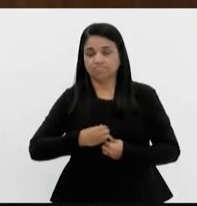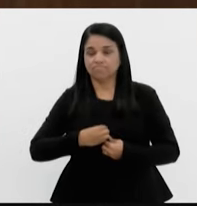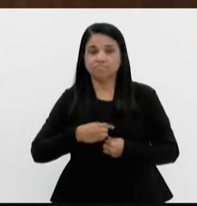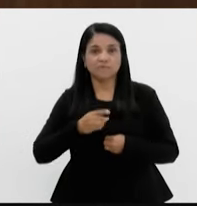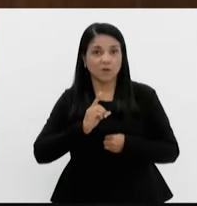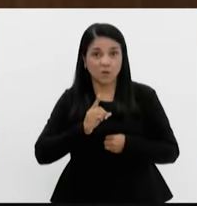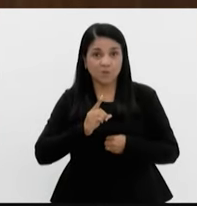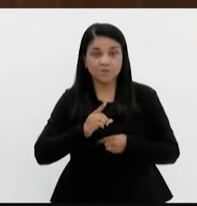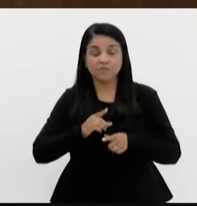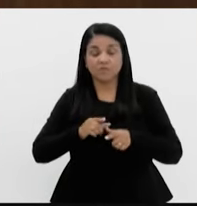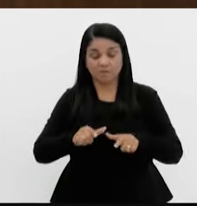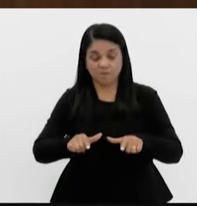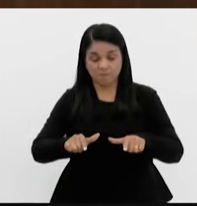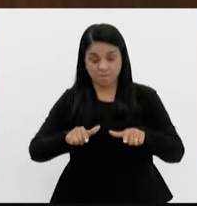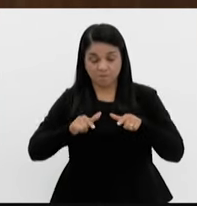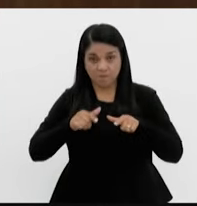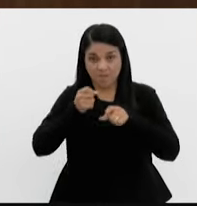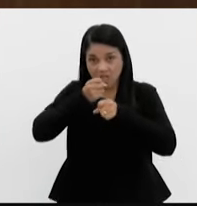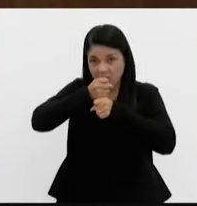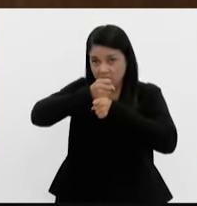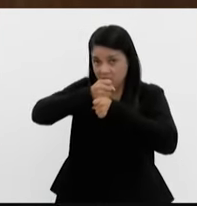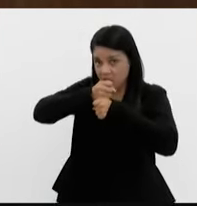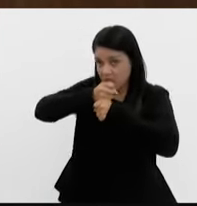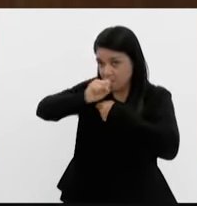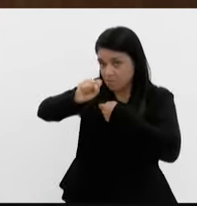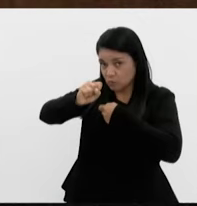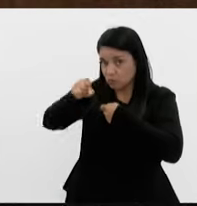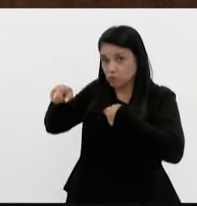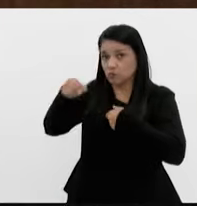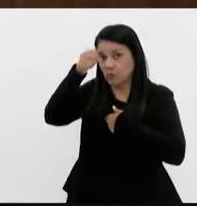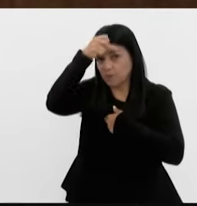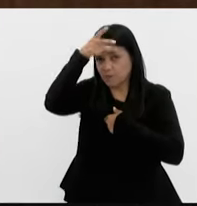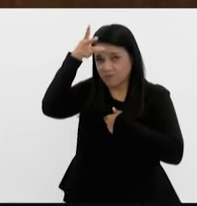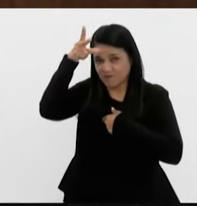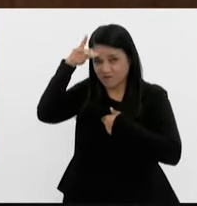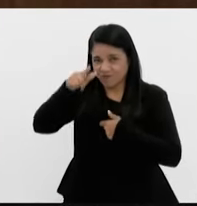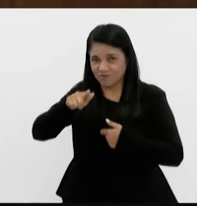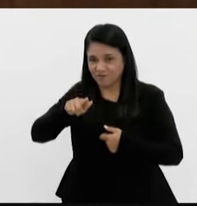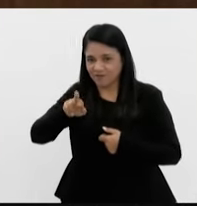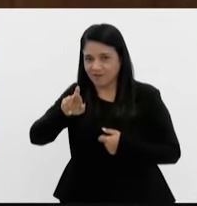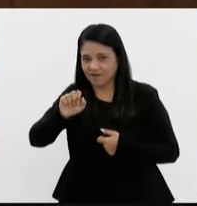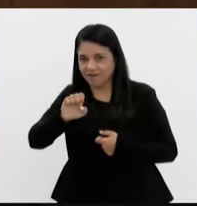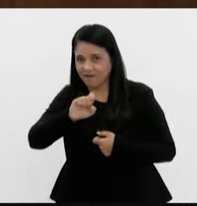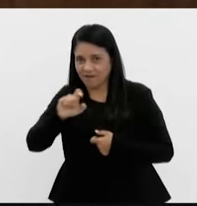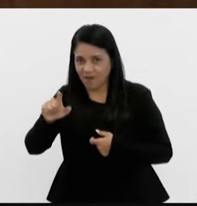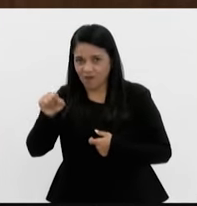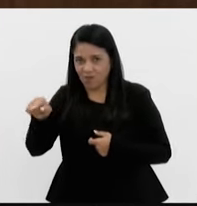gestão do prefeito lá ch